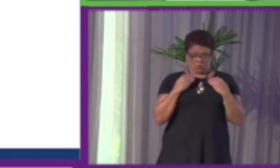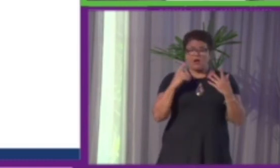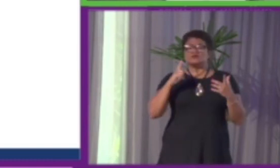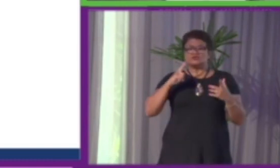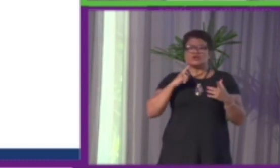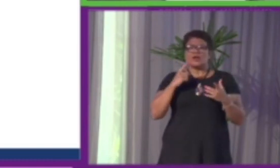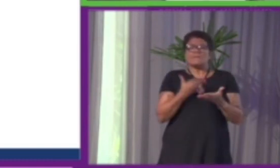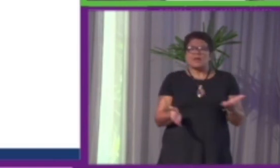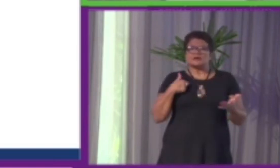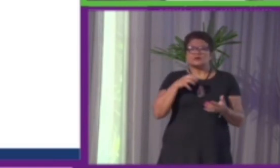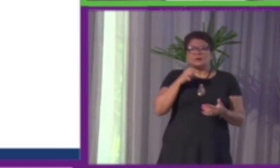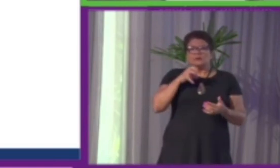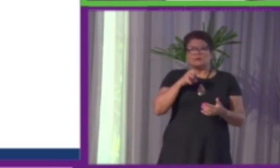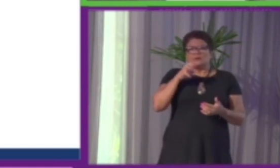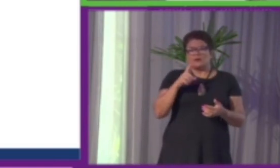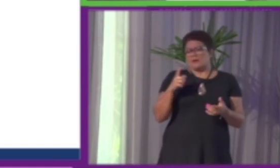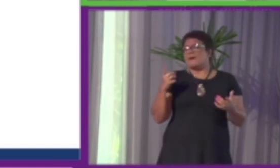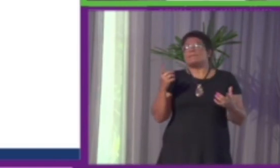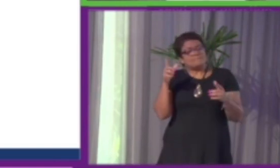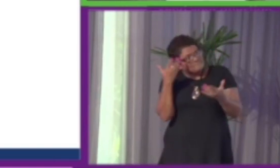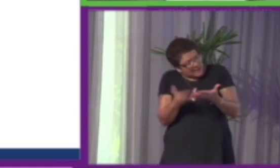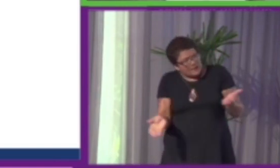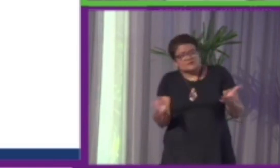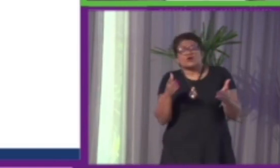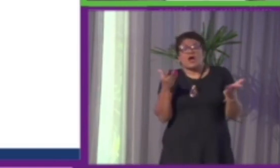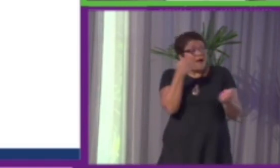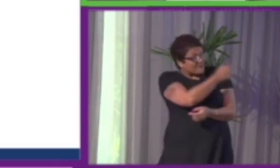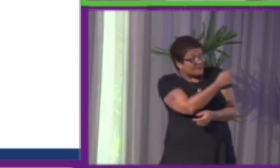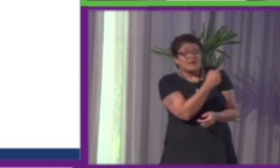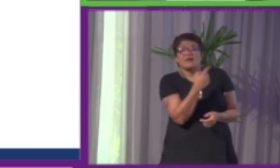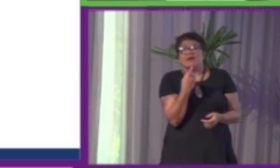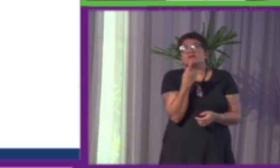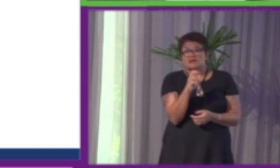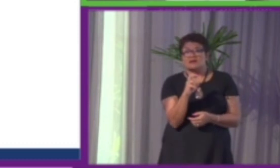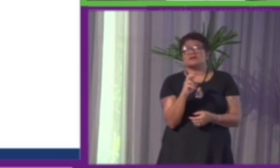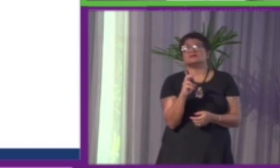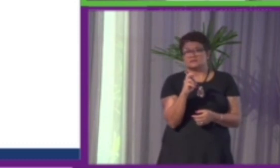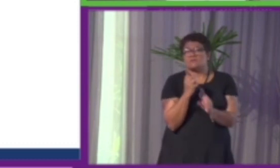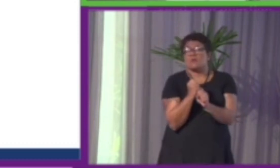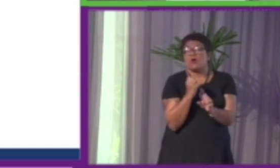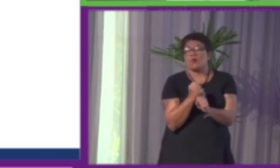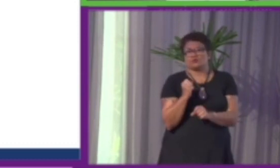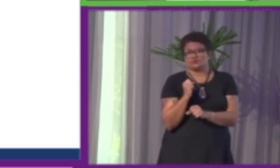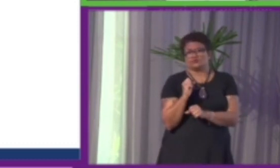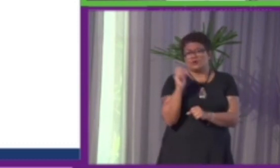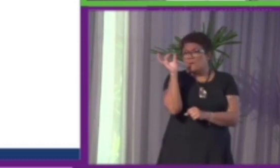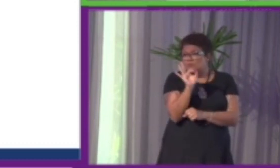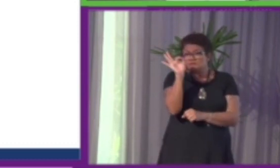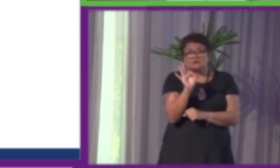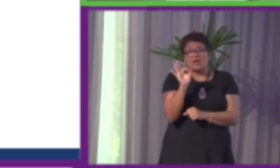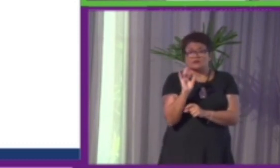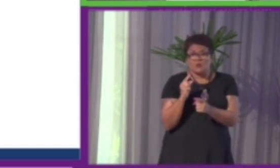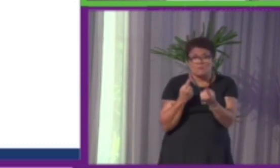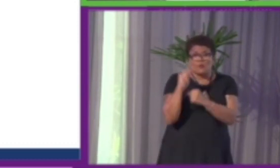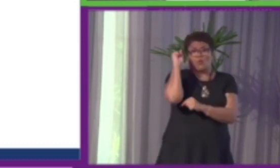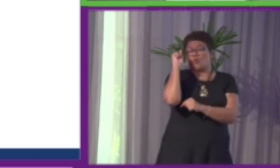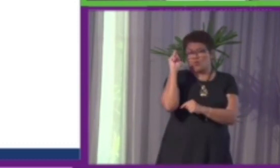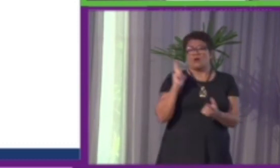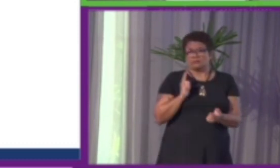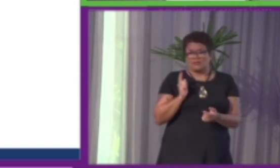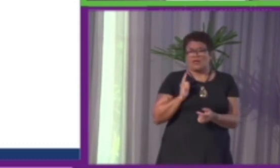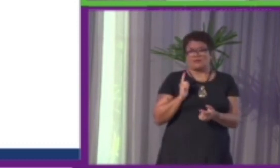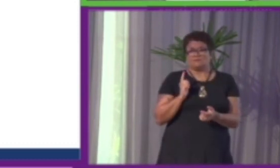função. Aqui a gente está falando que ele ganhou 15 pontos percentuais e que isso se mantinha estável ao longo do tempo. A gente vem